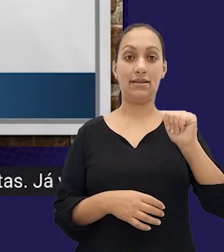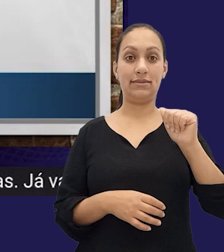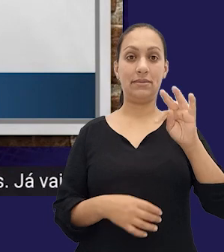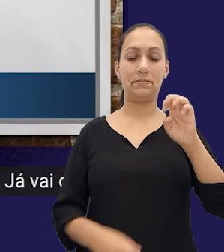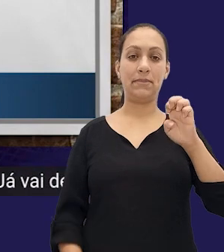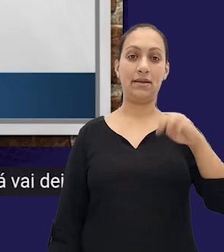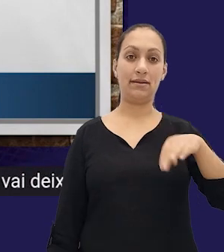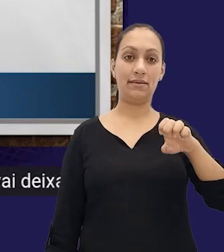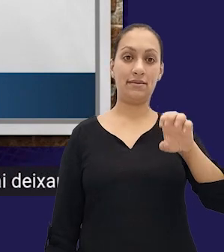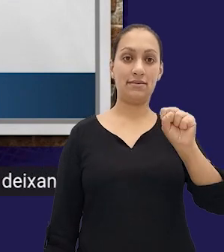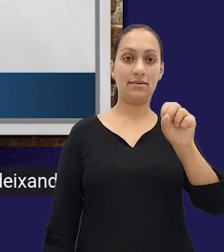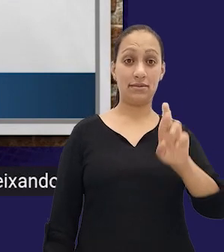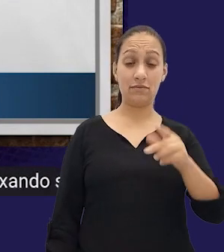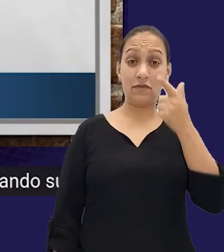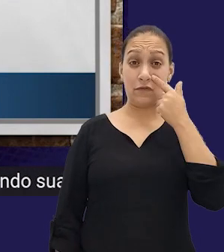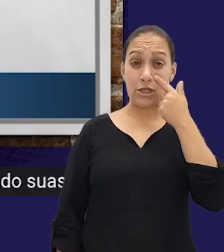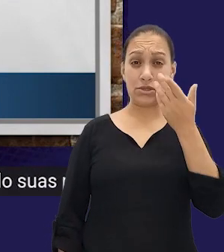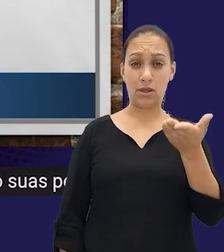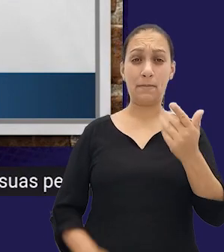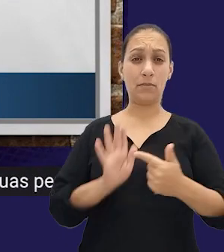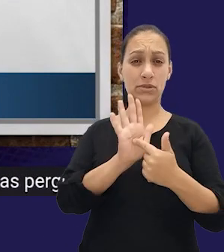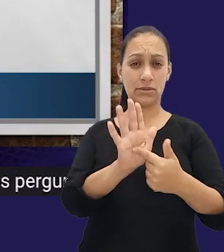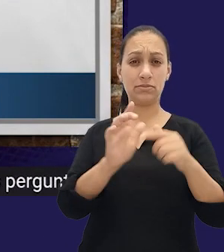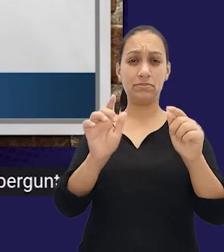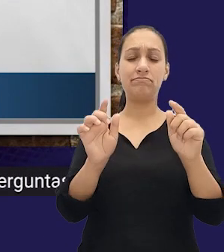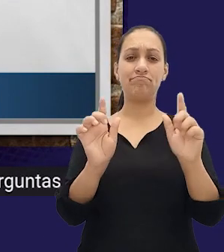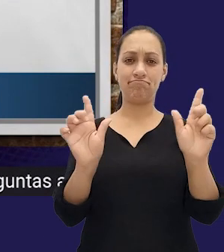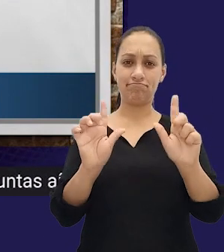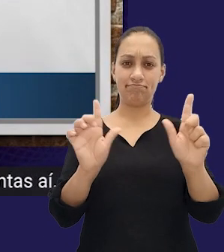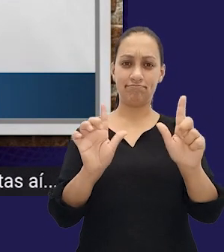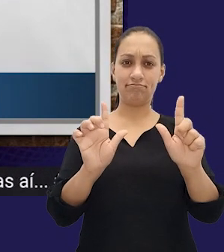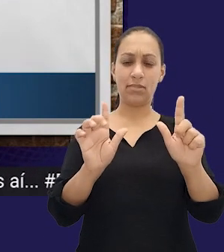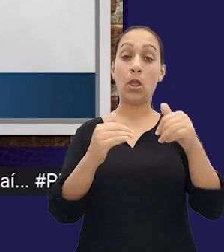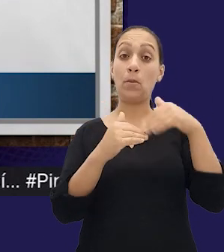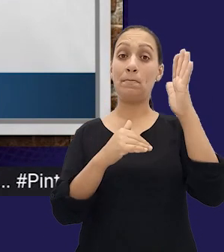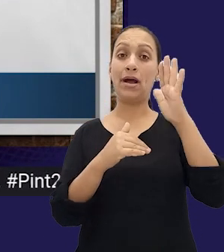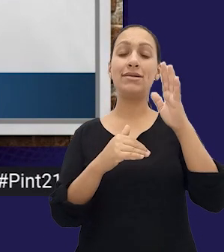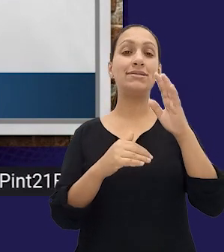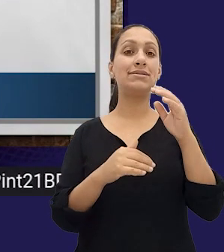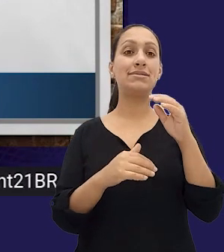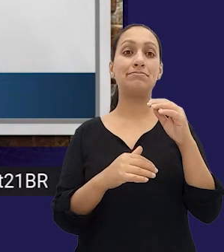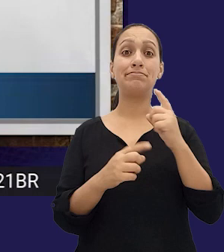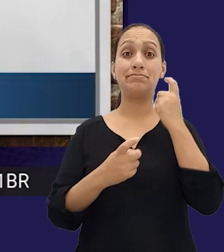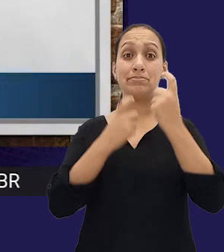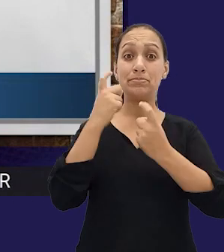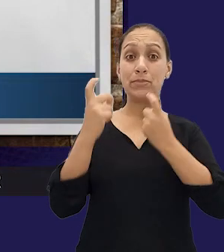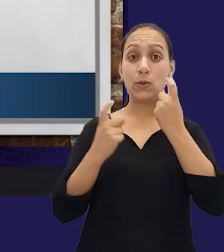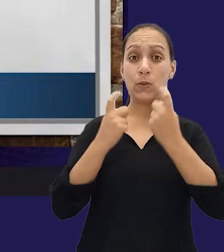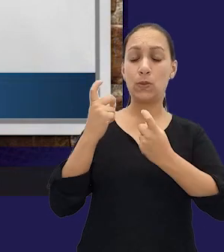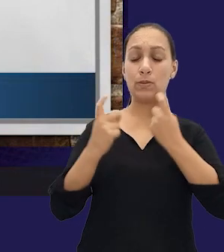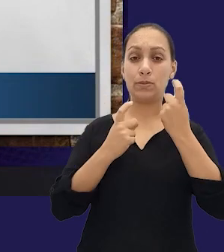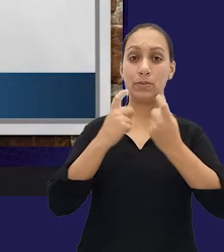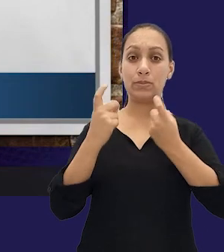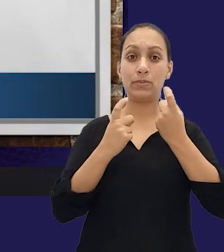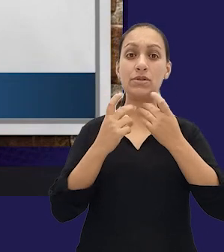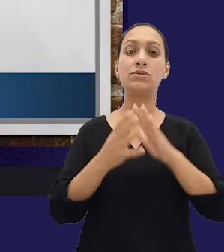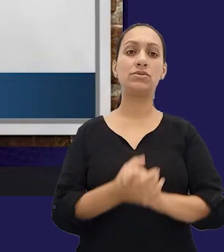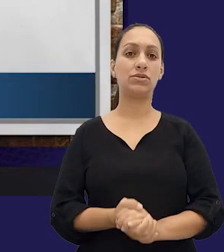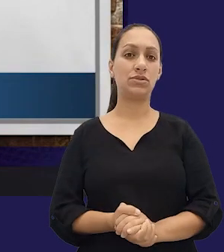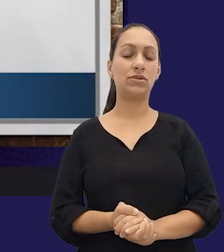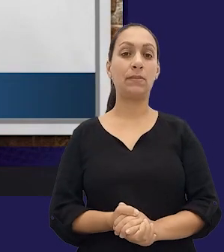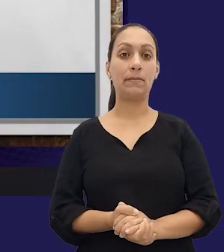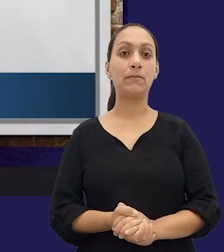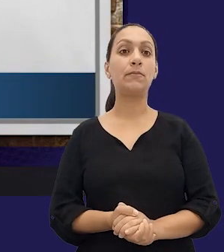esse universo que está aqui apresentado para vocês é o que tem de mais crítico, de mais preocupante, né? Ou pelo menos